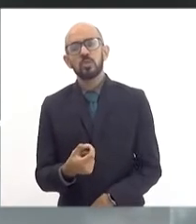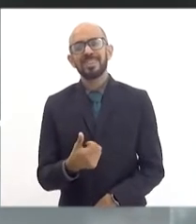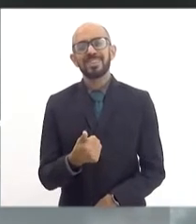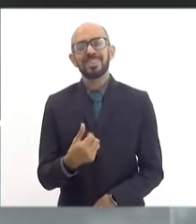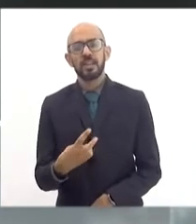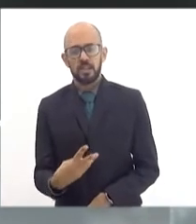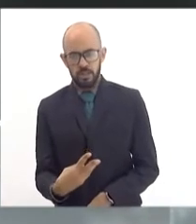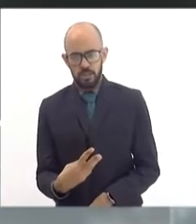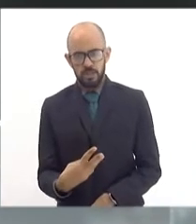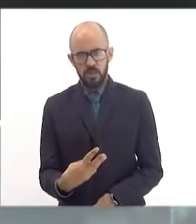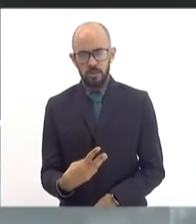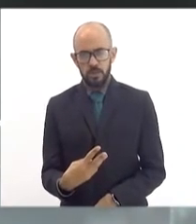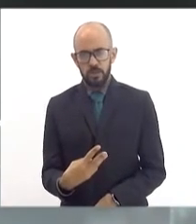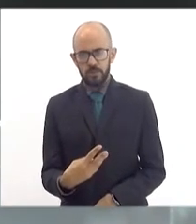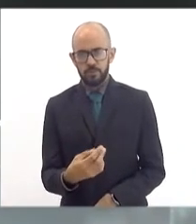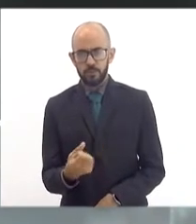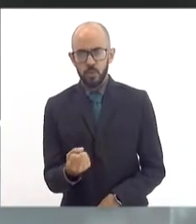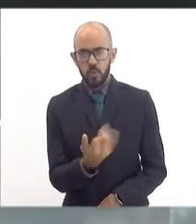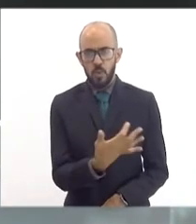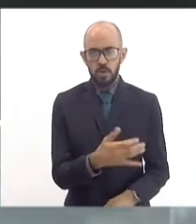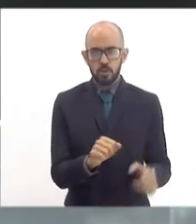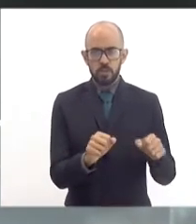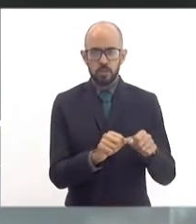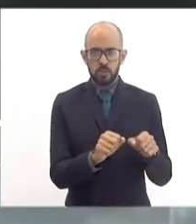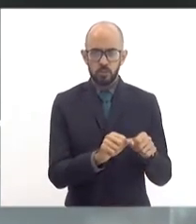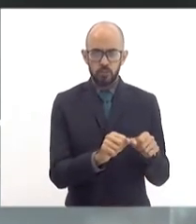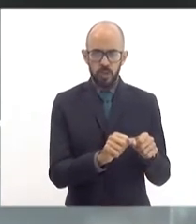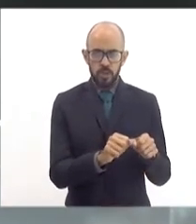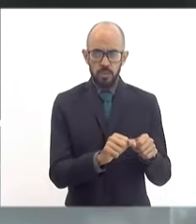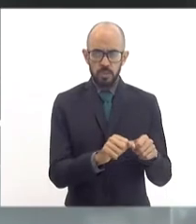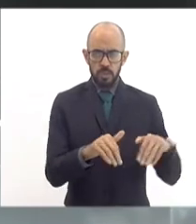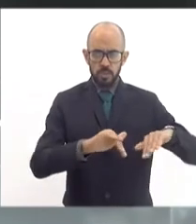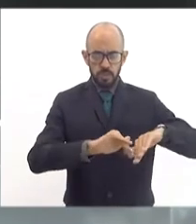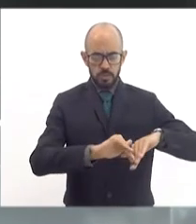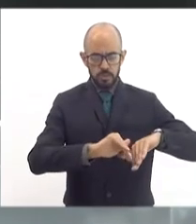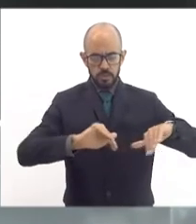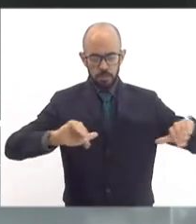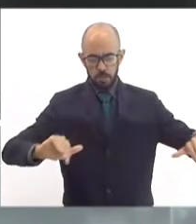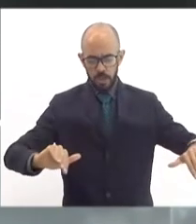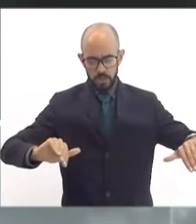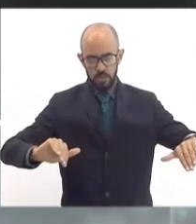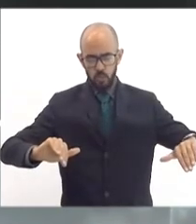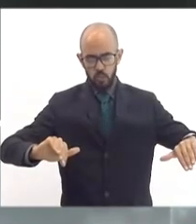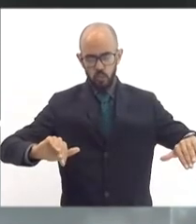2013, quando foi feita a Cisânia e foi criado